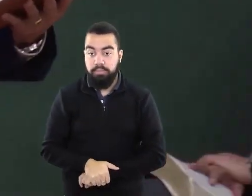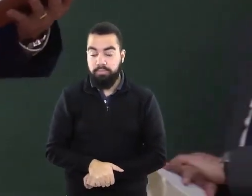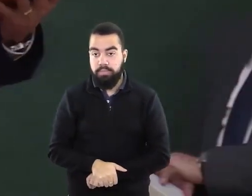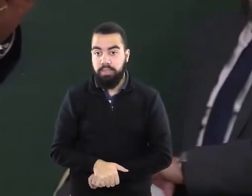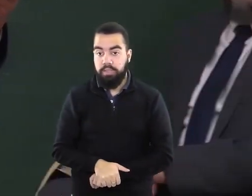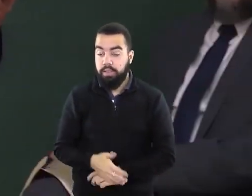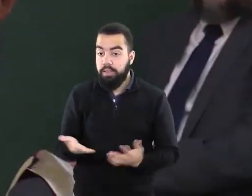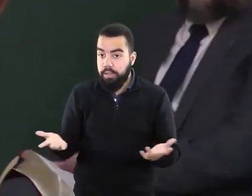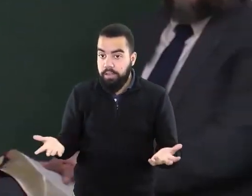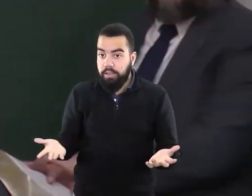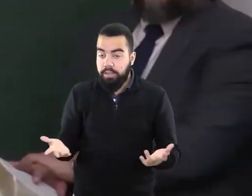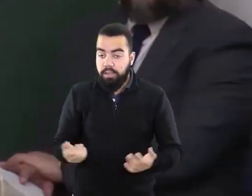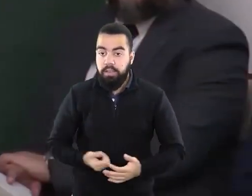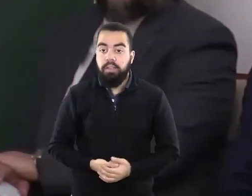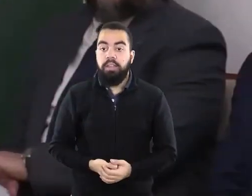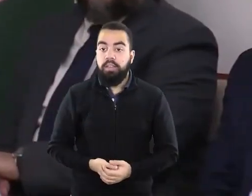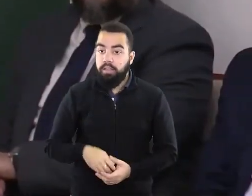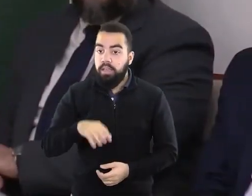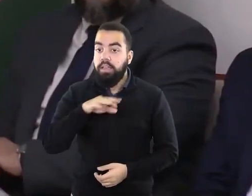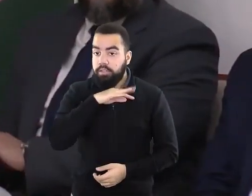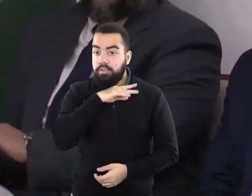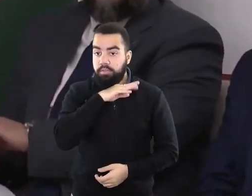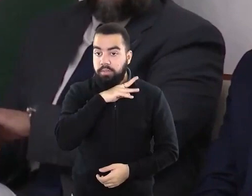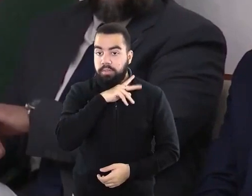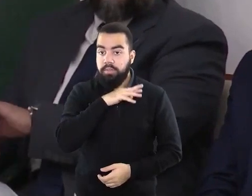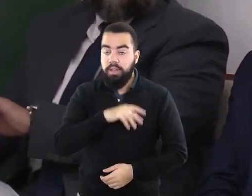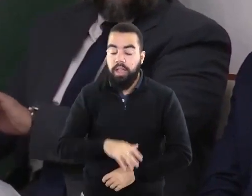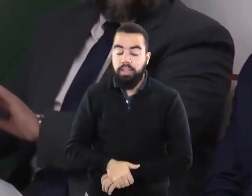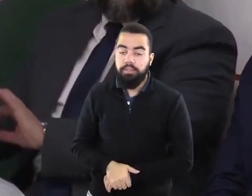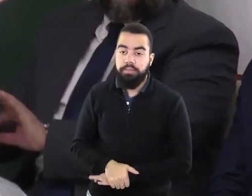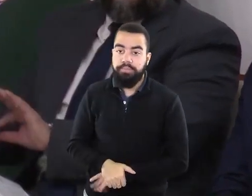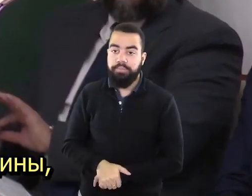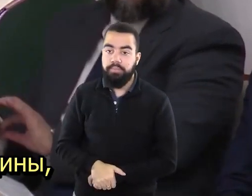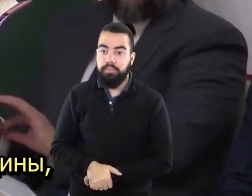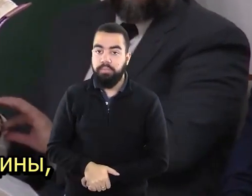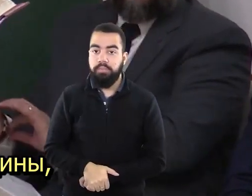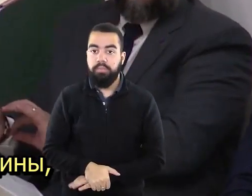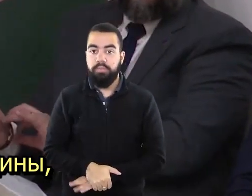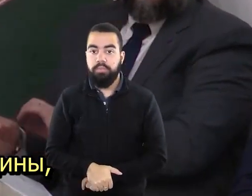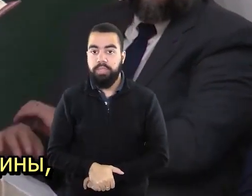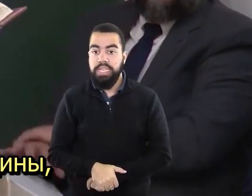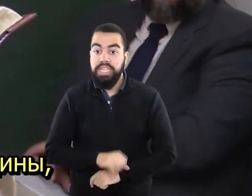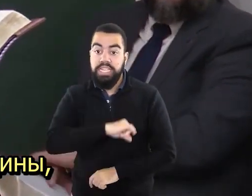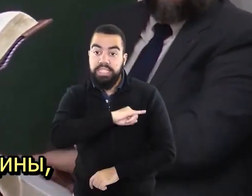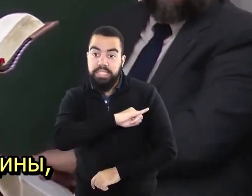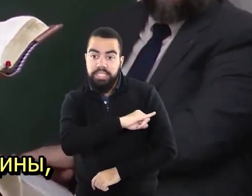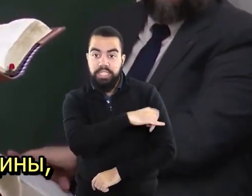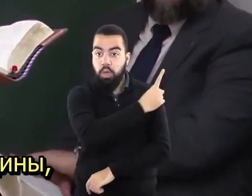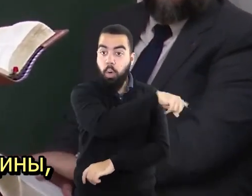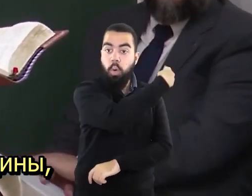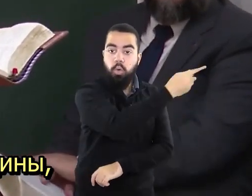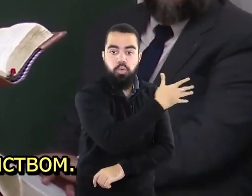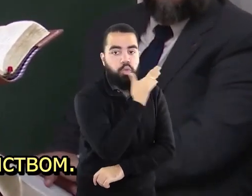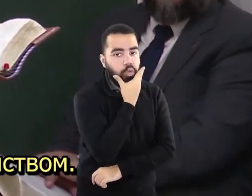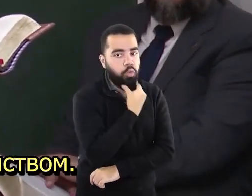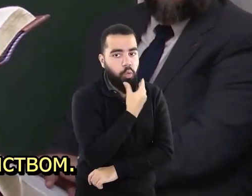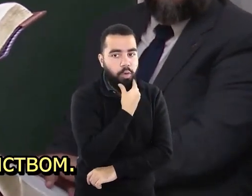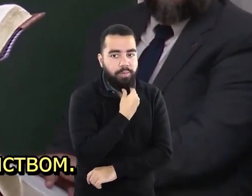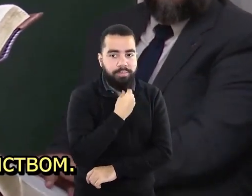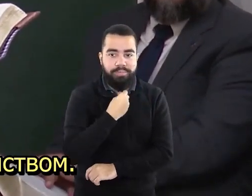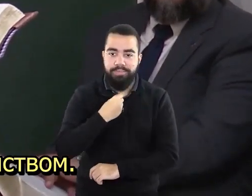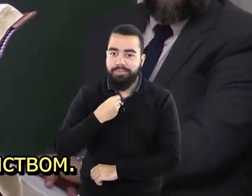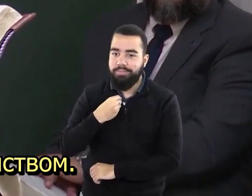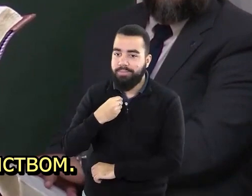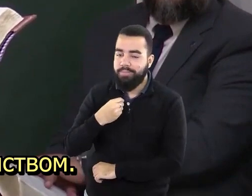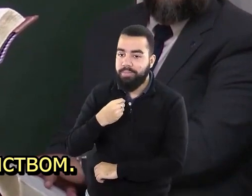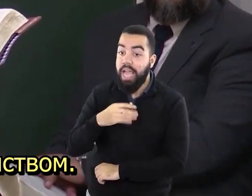suas propostas muitas vezes sutis e perigosas, fizeram abordagem a essa mulher, ela tem segurança,